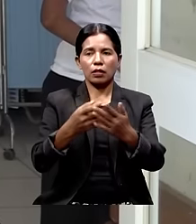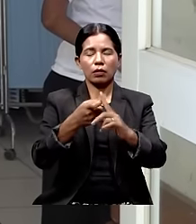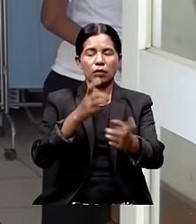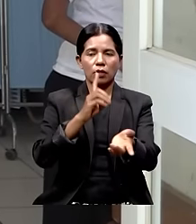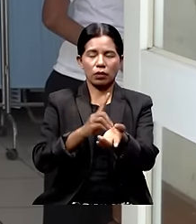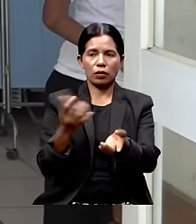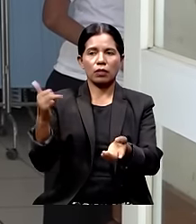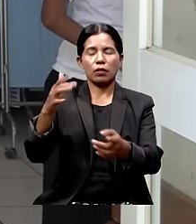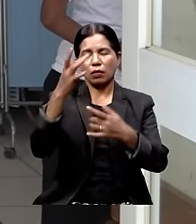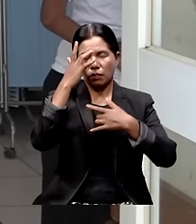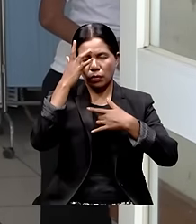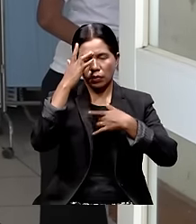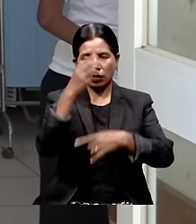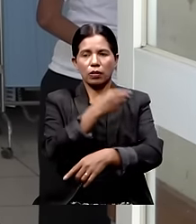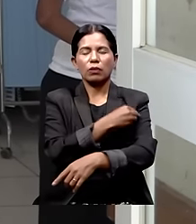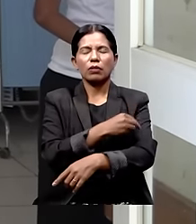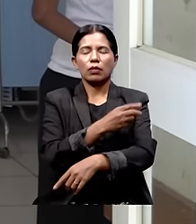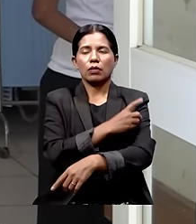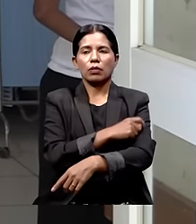médico sira humoras tumor maligno.